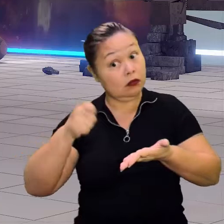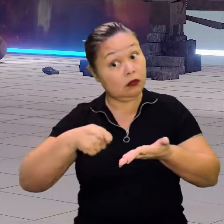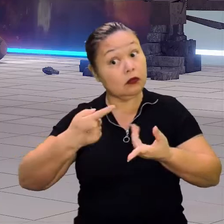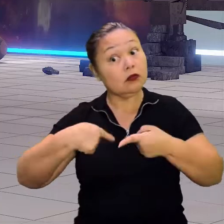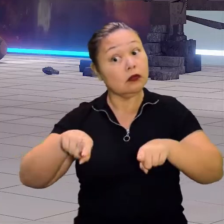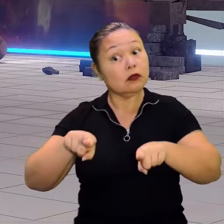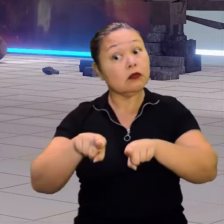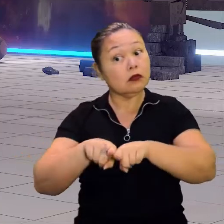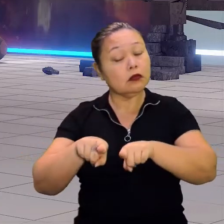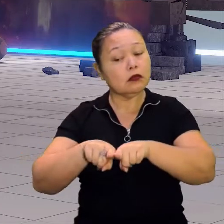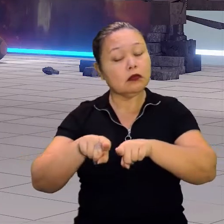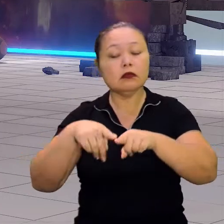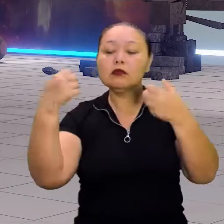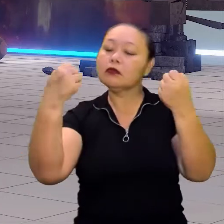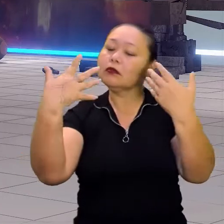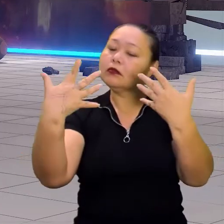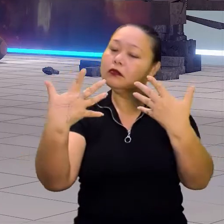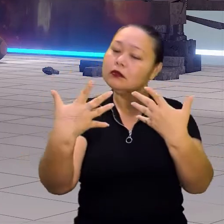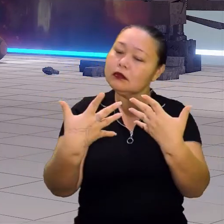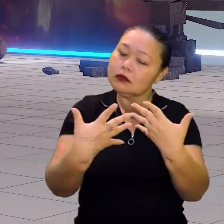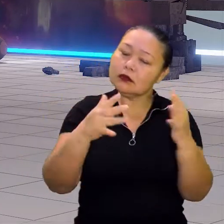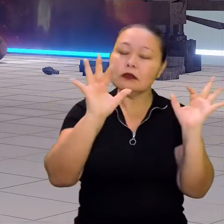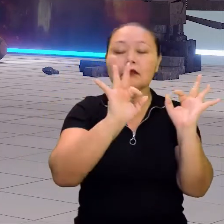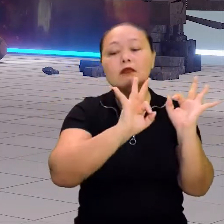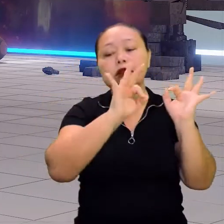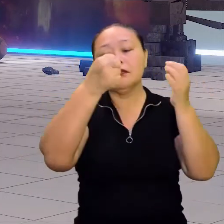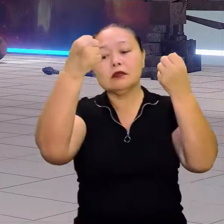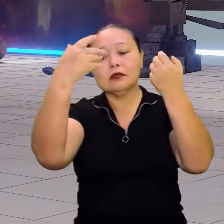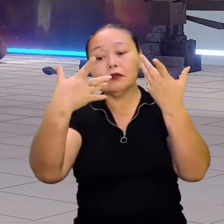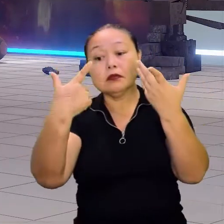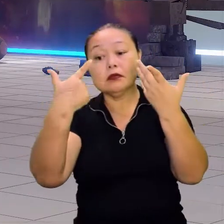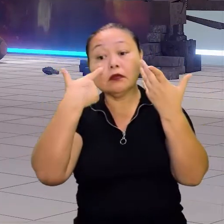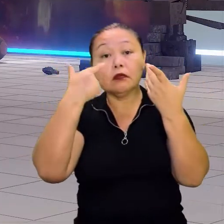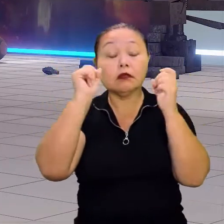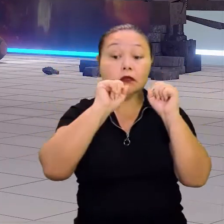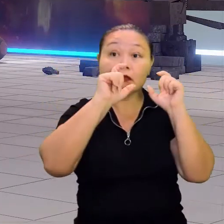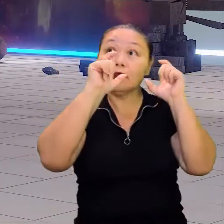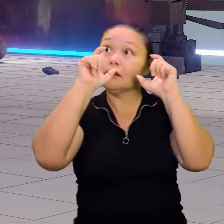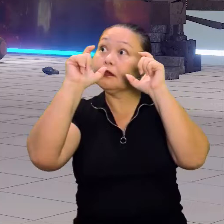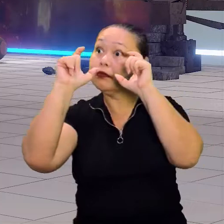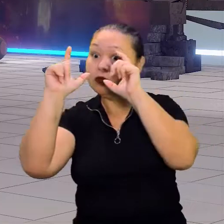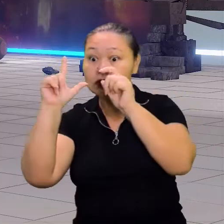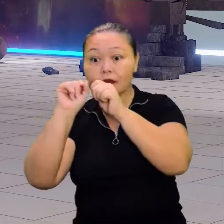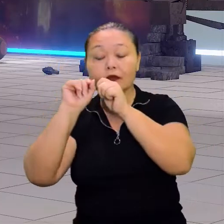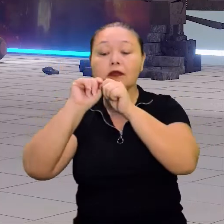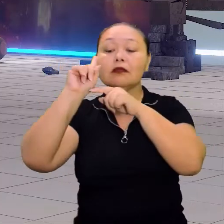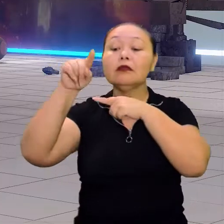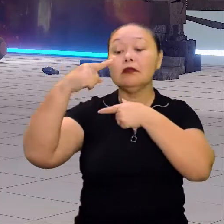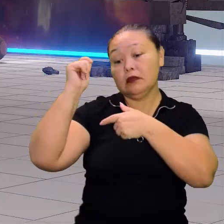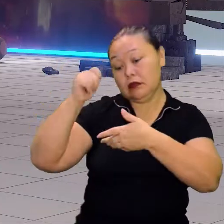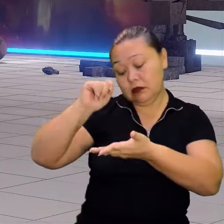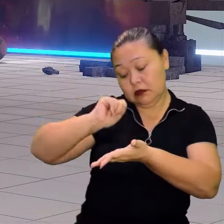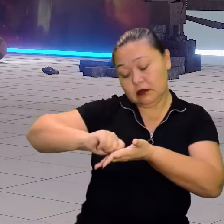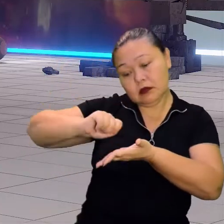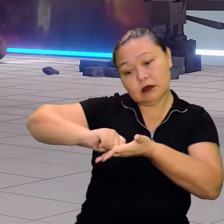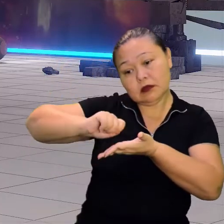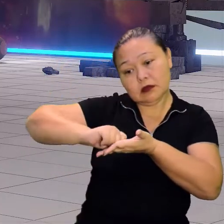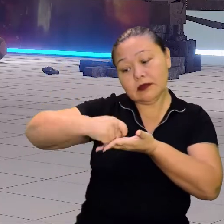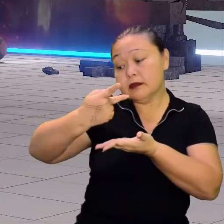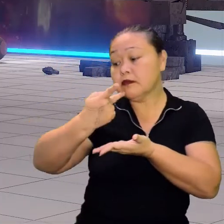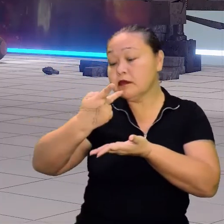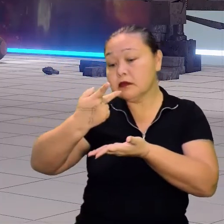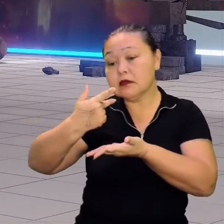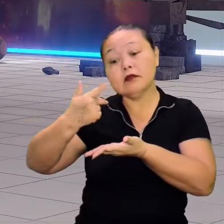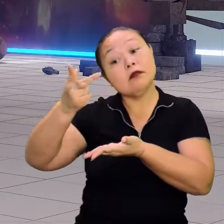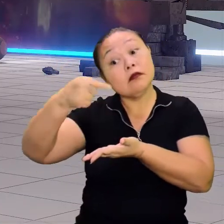também. Eu irei explicar o assunto, vocês irão prestar atenção, e aí o que der para anotar, mediante a minha